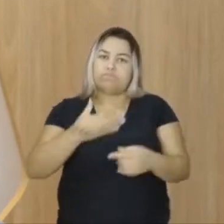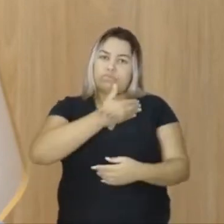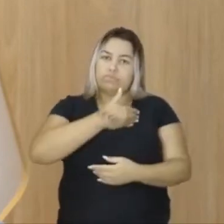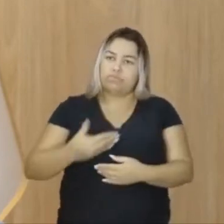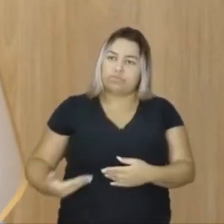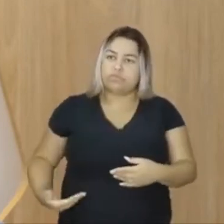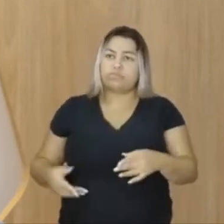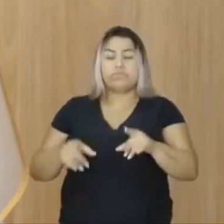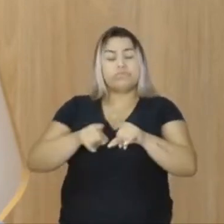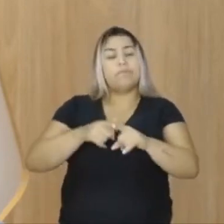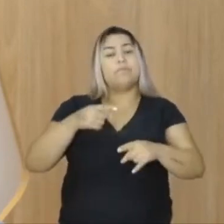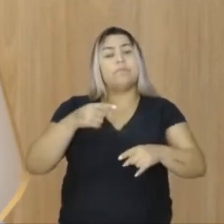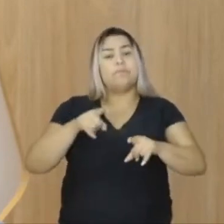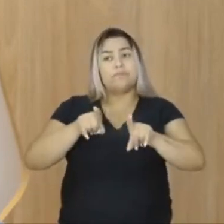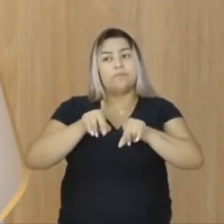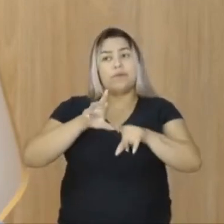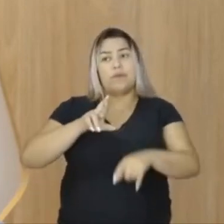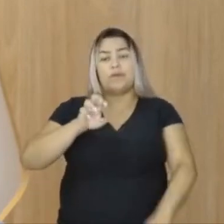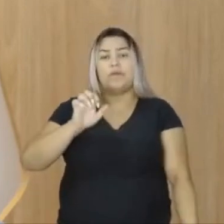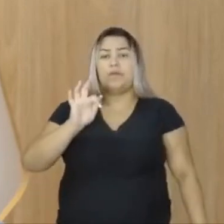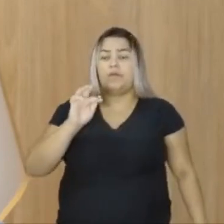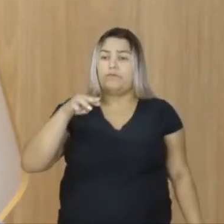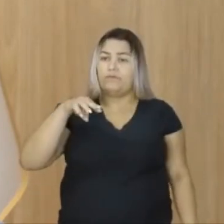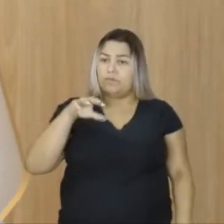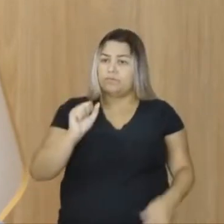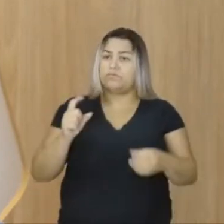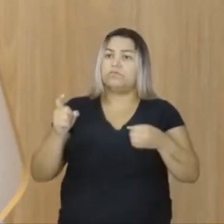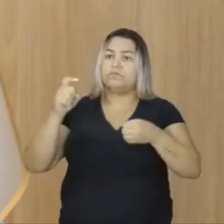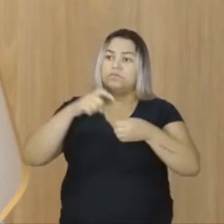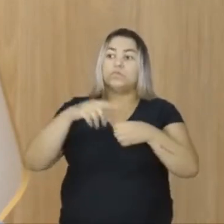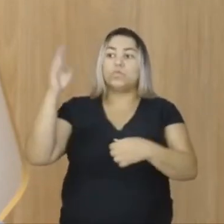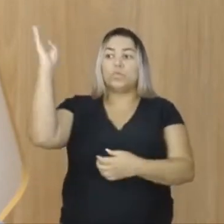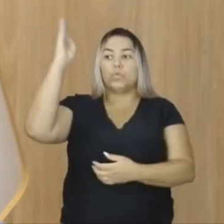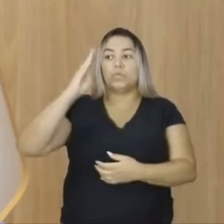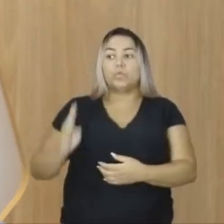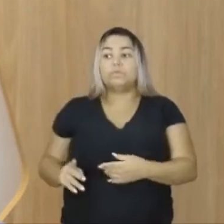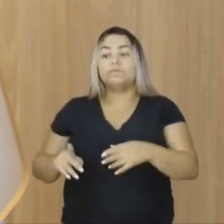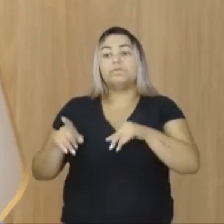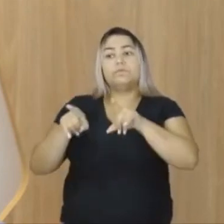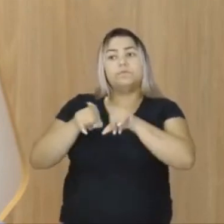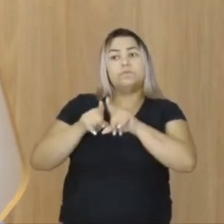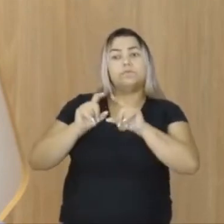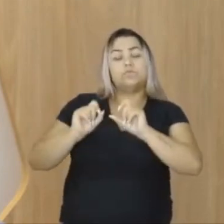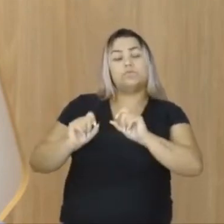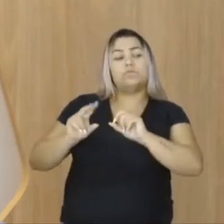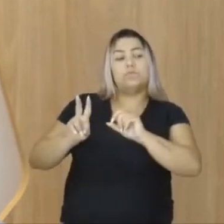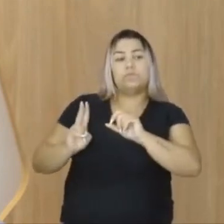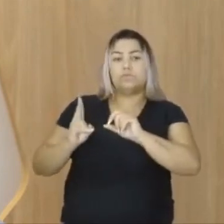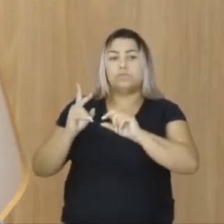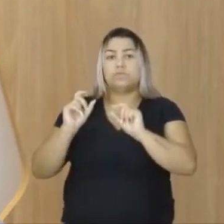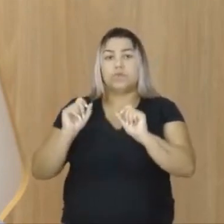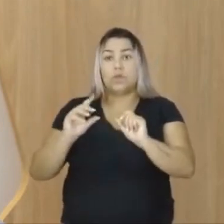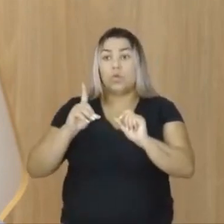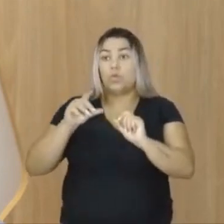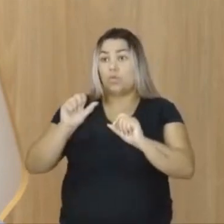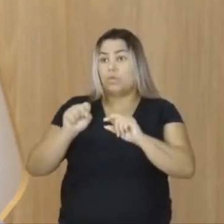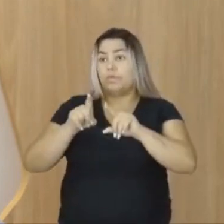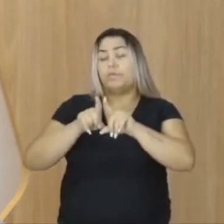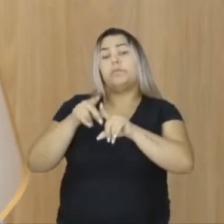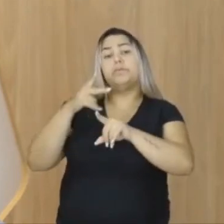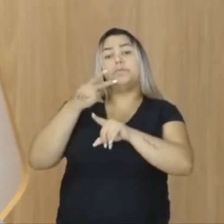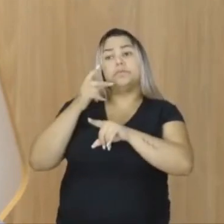isso que esta reforma, ela faz o Brasil voltar a ser um país exportador de valor agregado. Eu vou dar um dado aqui para a